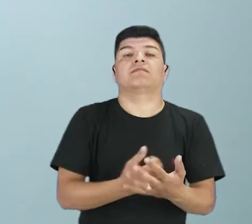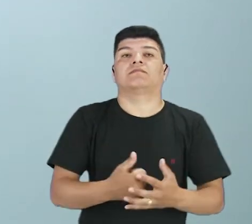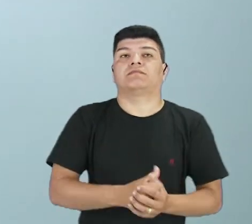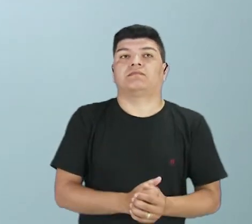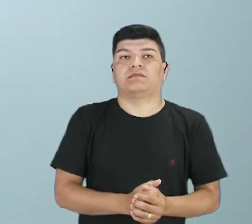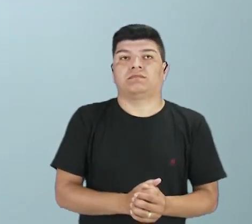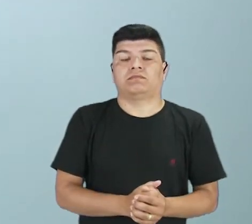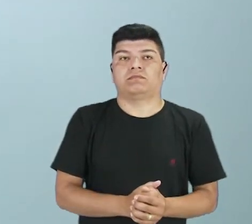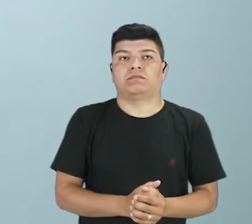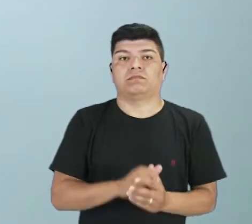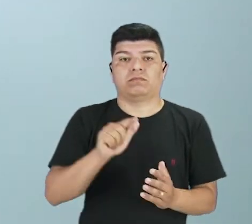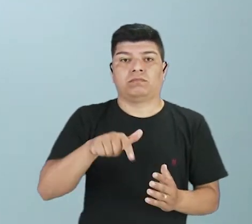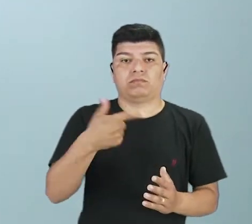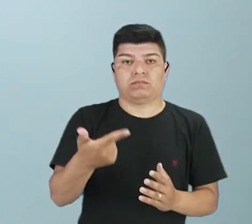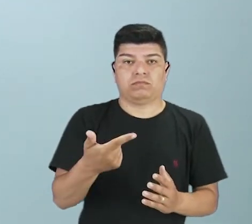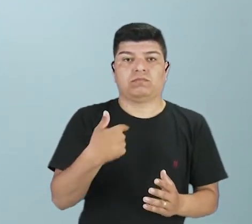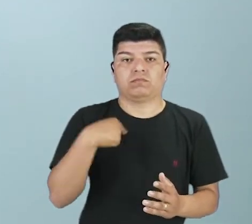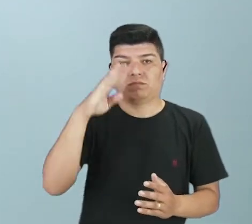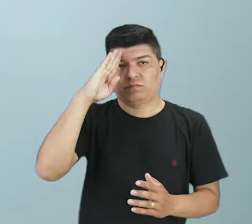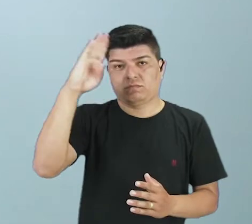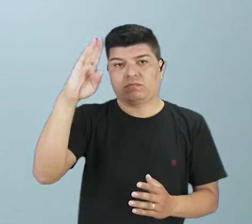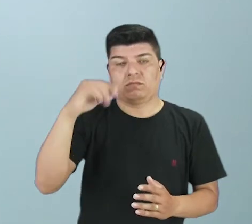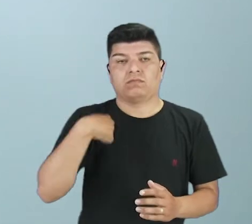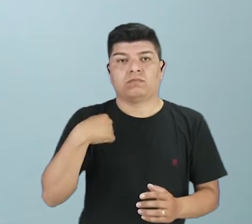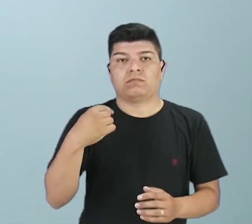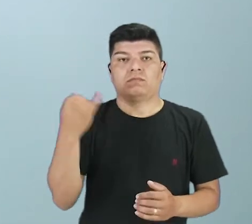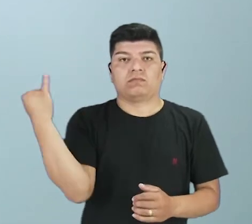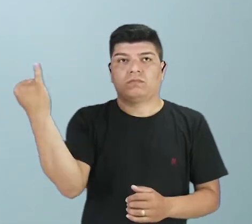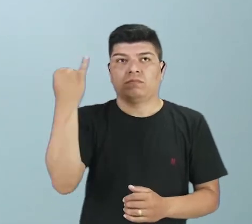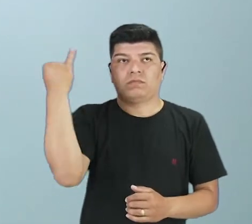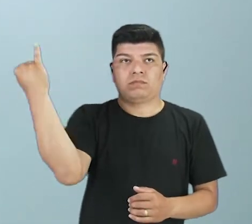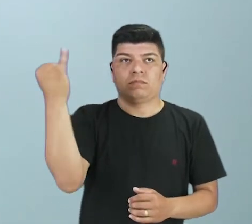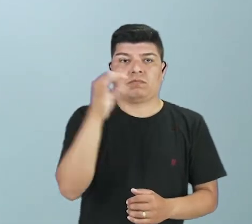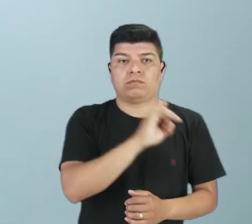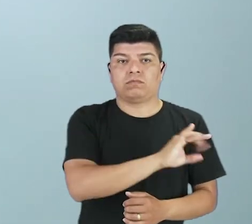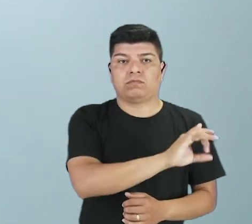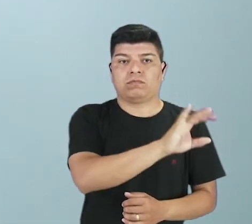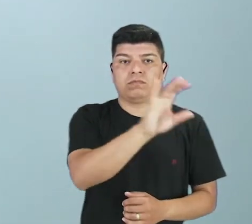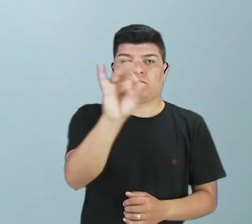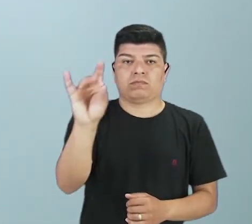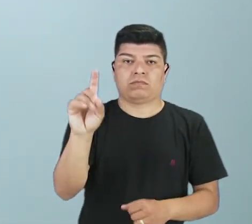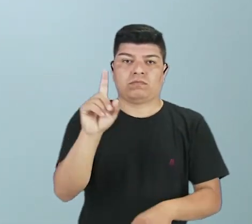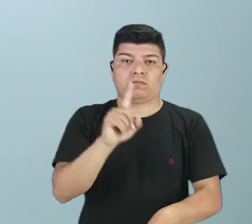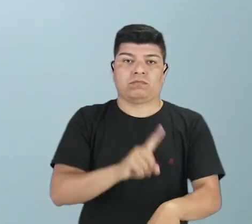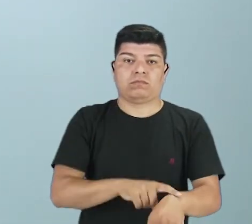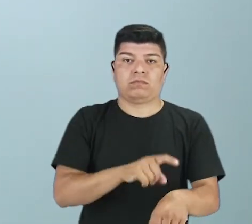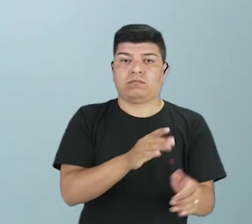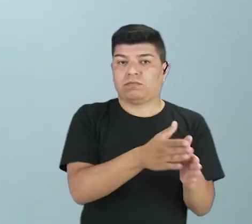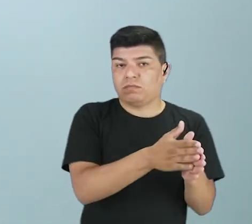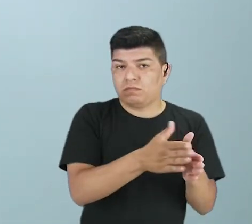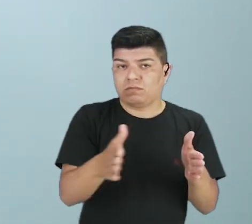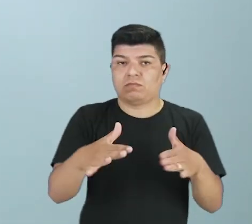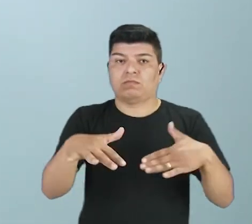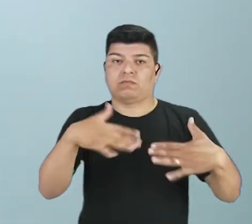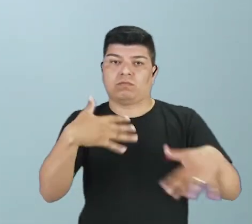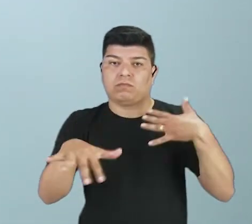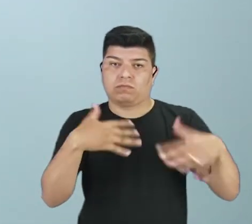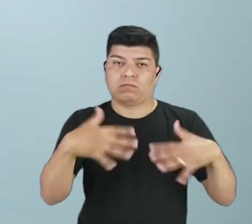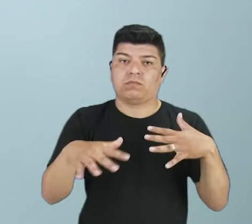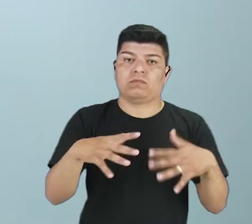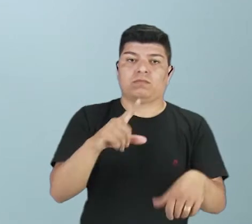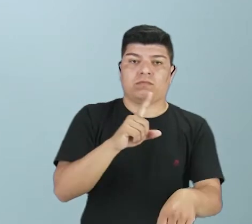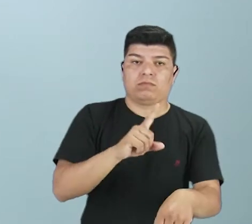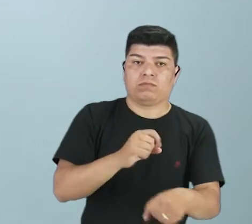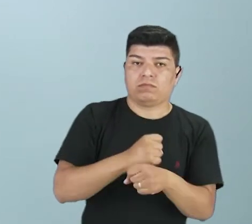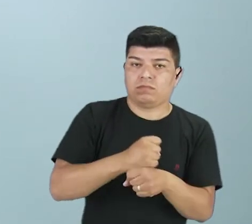tá? Outro aspecto importante, associar cada tempo literário, movimento, estilo de época, como você